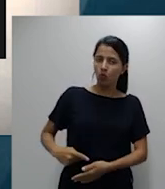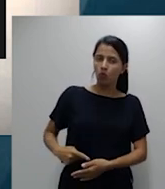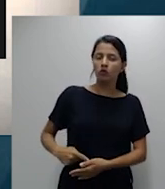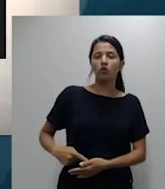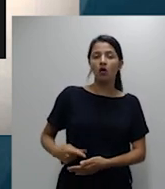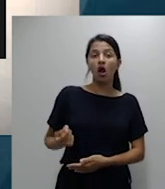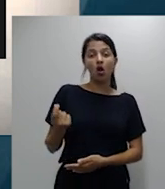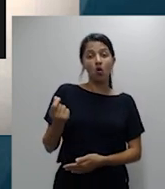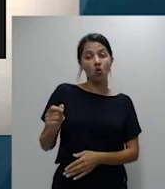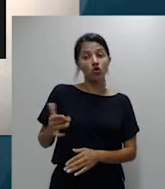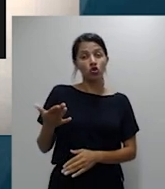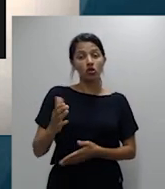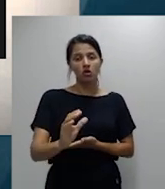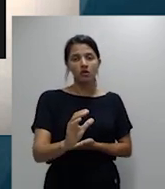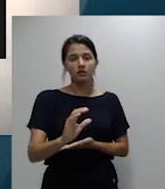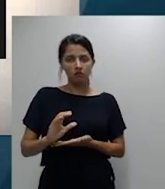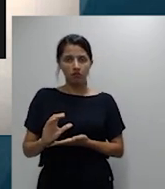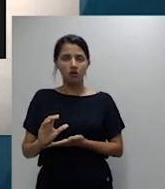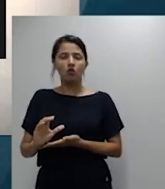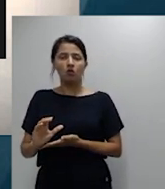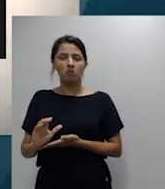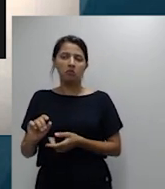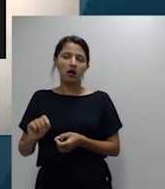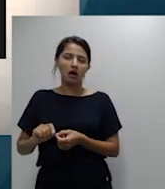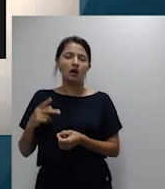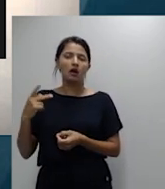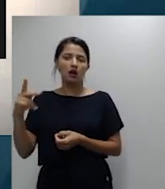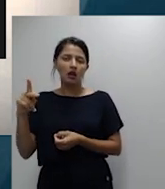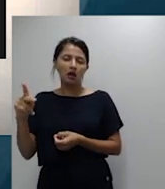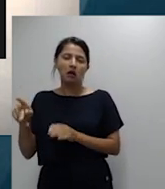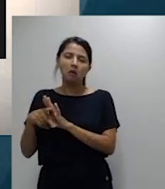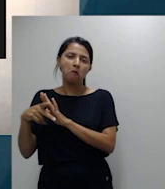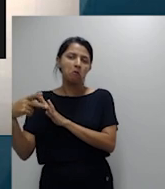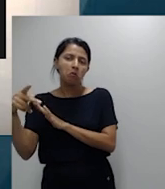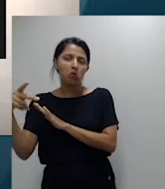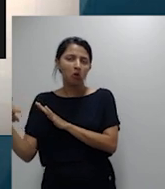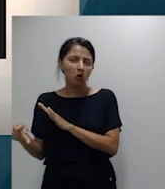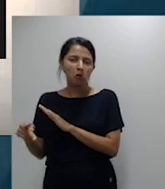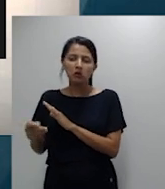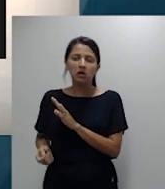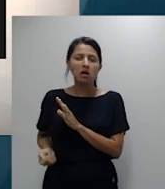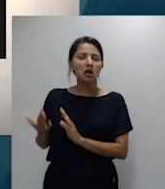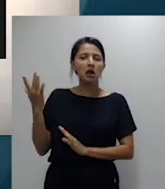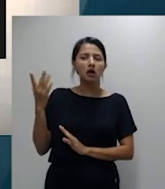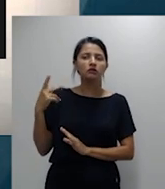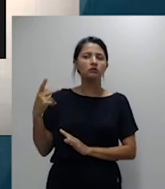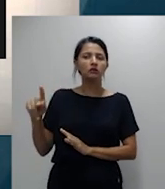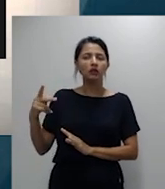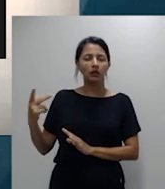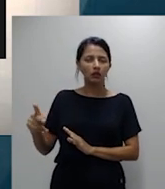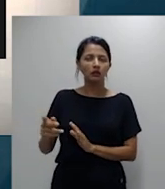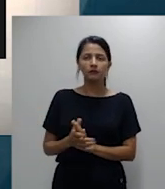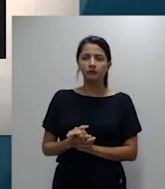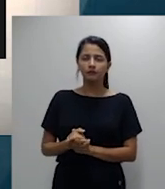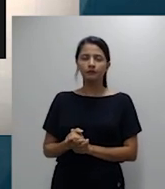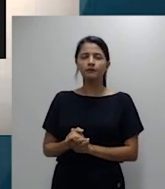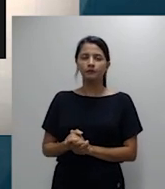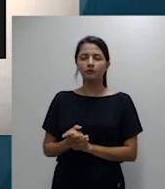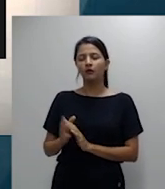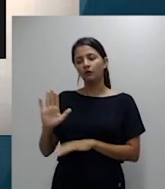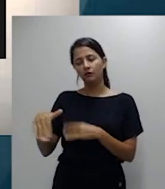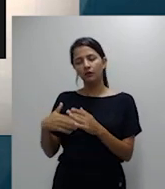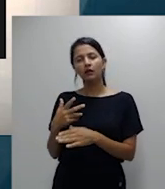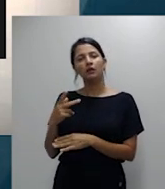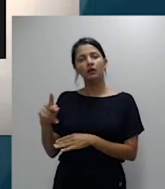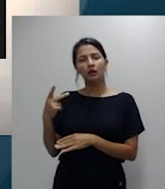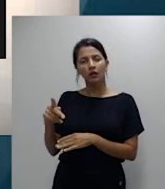que recebeu a para a realização desses as despesas em missão ver desenvolvido